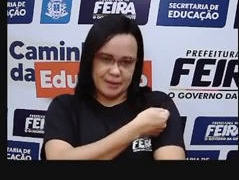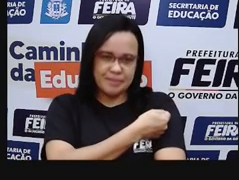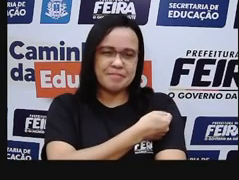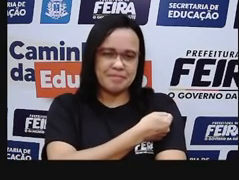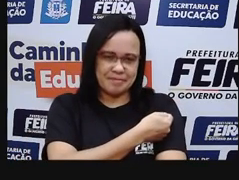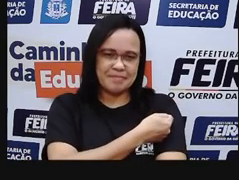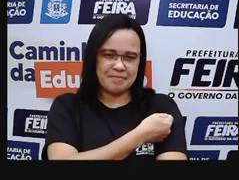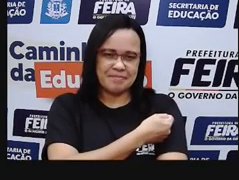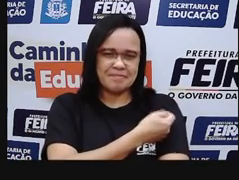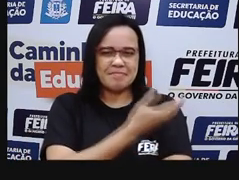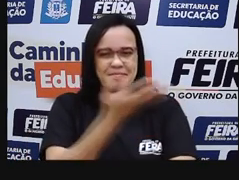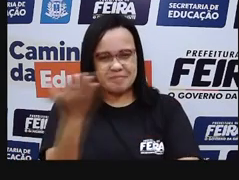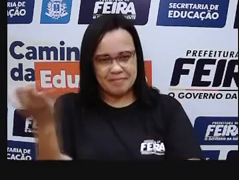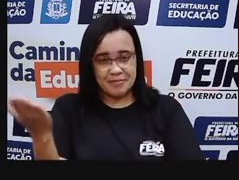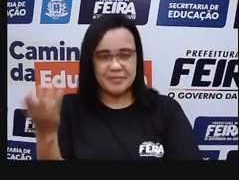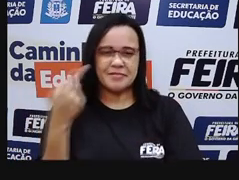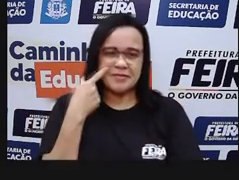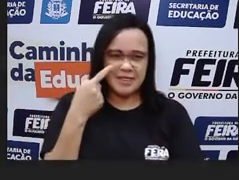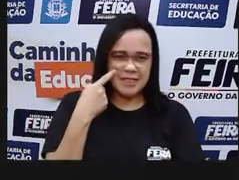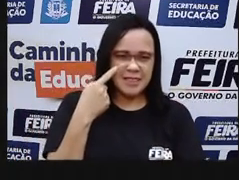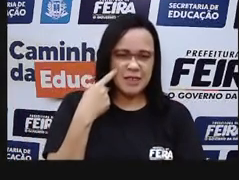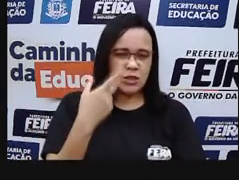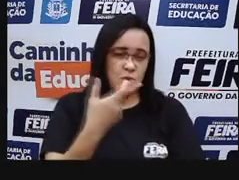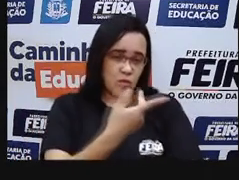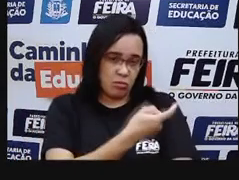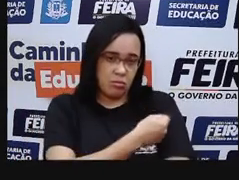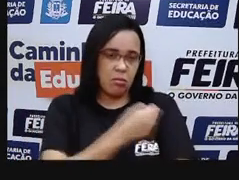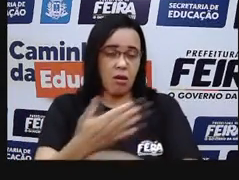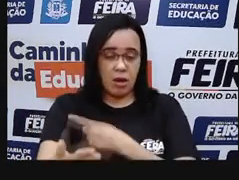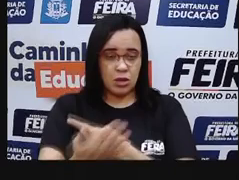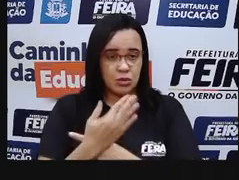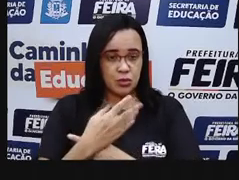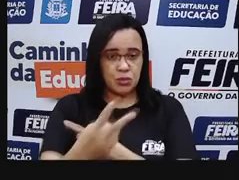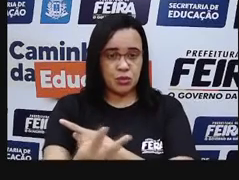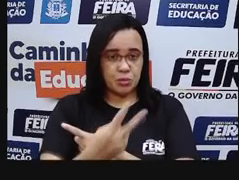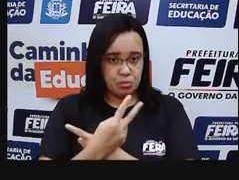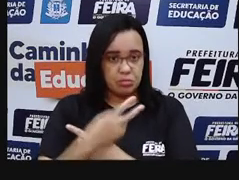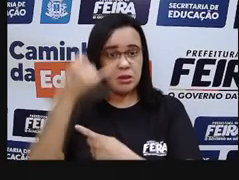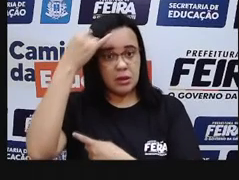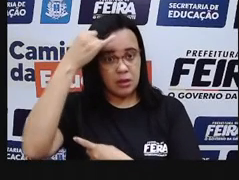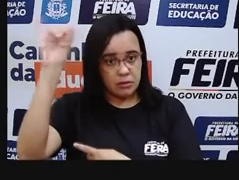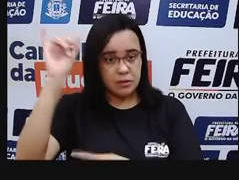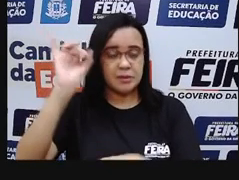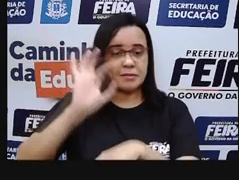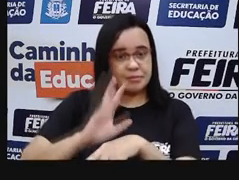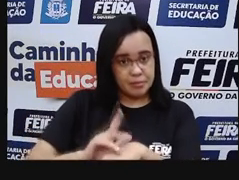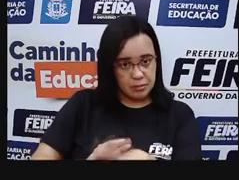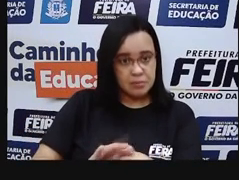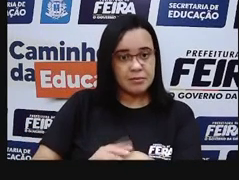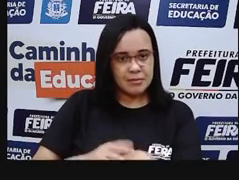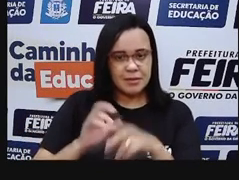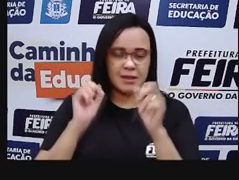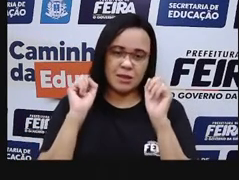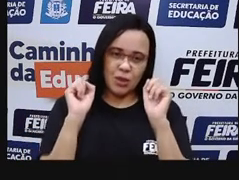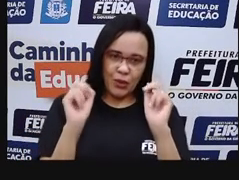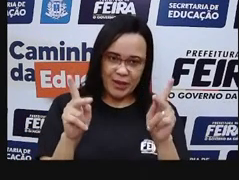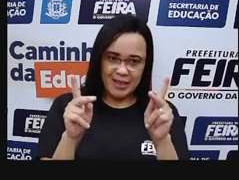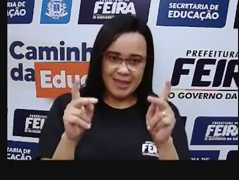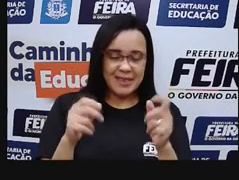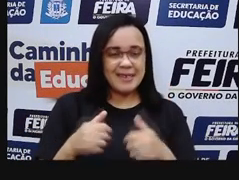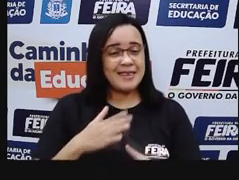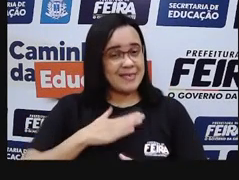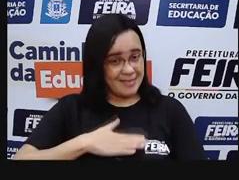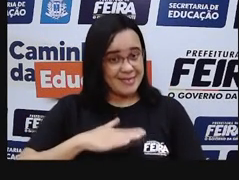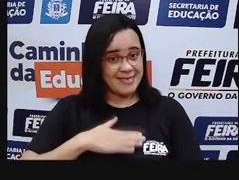as que são as o imunizadores usados na prevenção de doenças certo tranquilo até